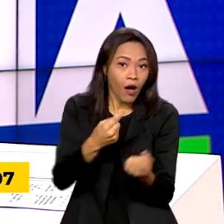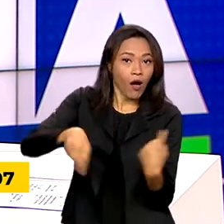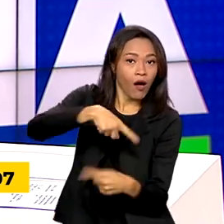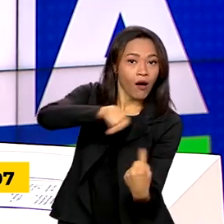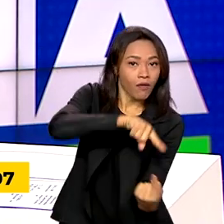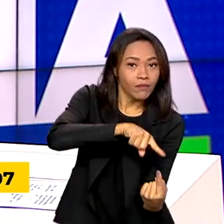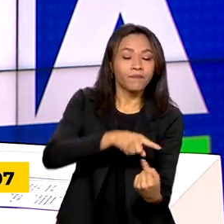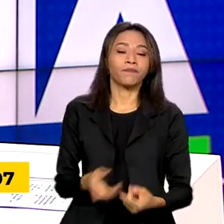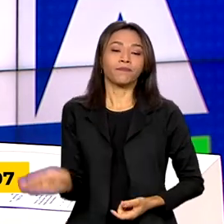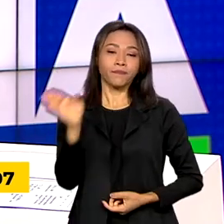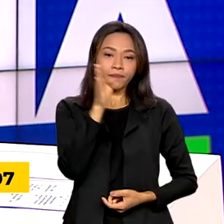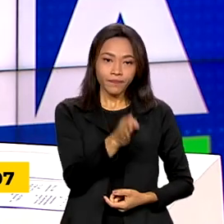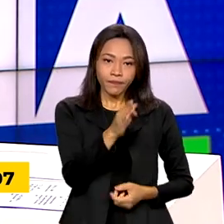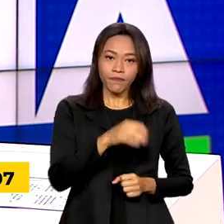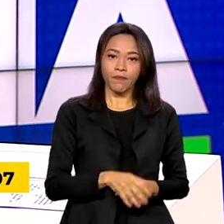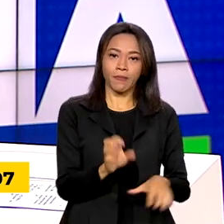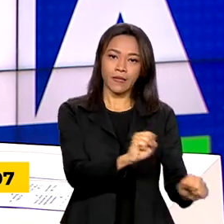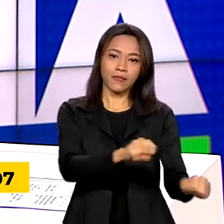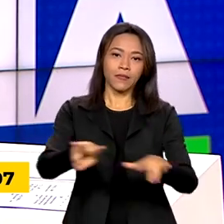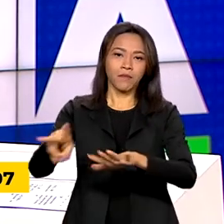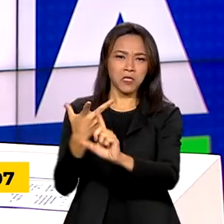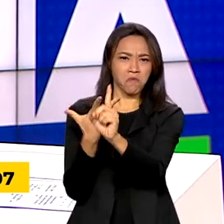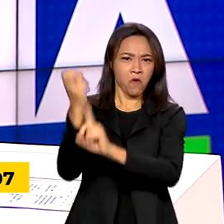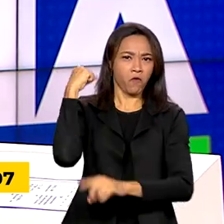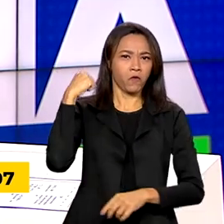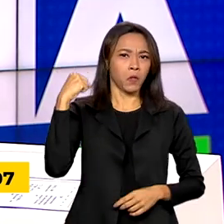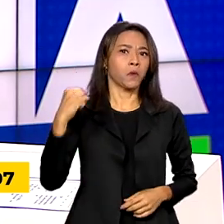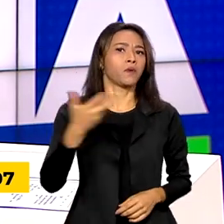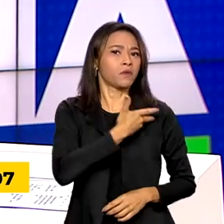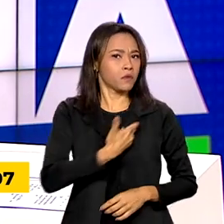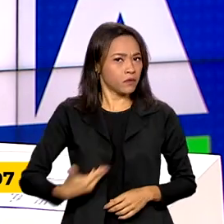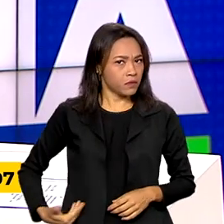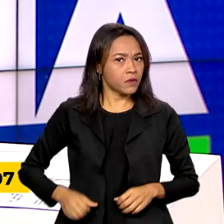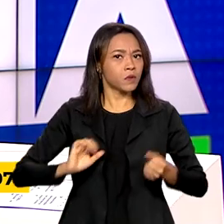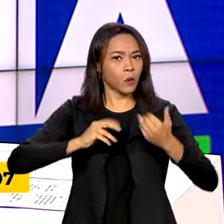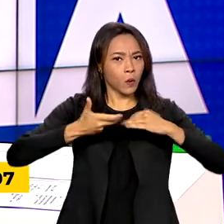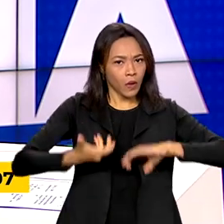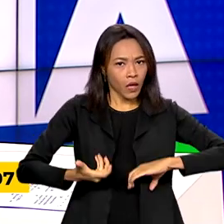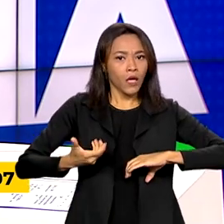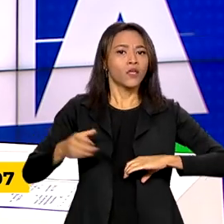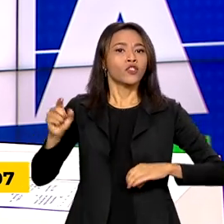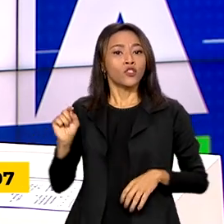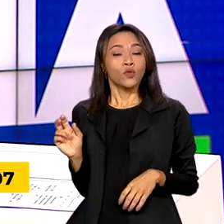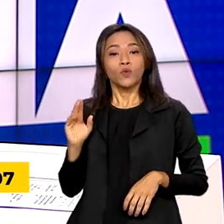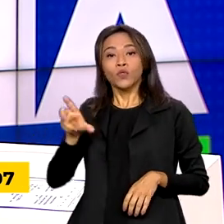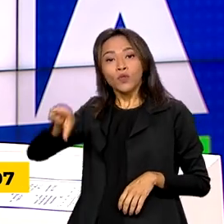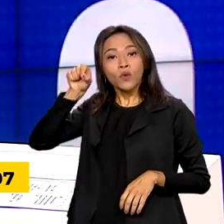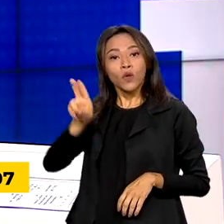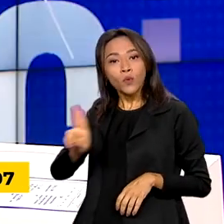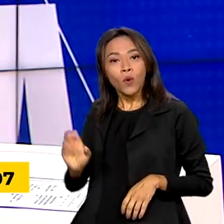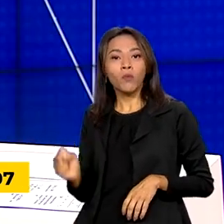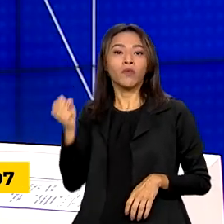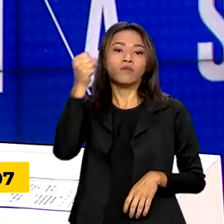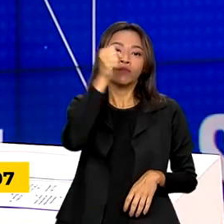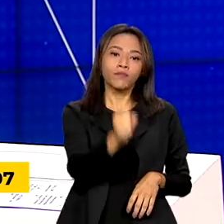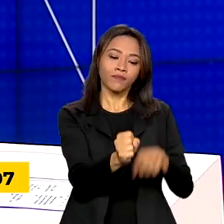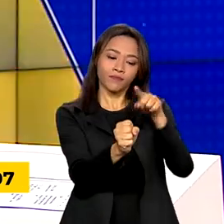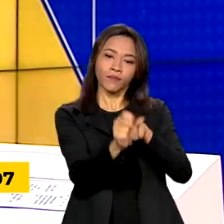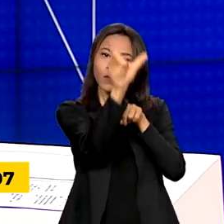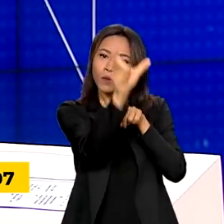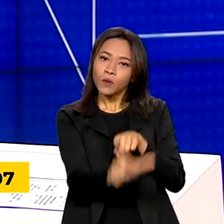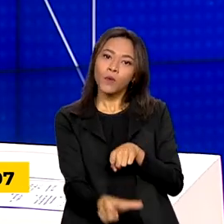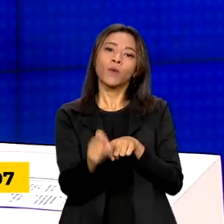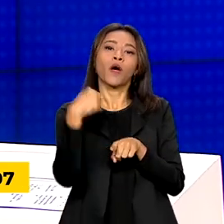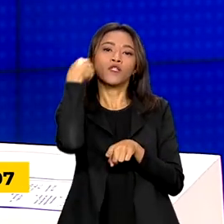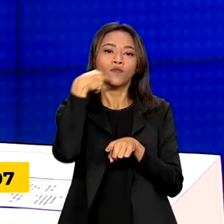A semana foi marcada por vitórias do governo no Congresso, com uma indicação feita pelo presidente Lula do advogado Cristiano